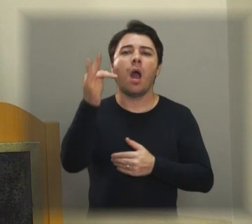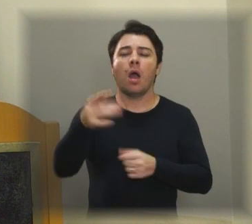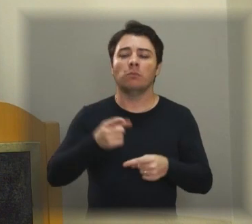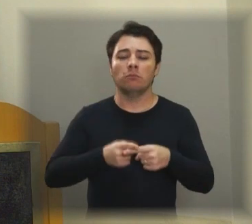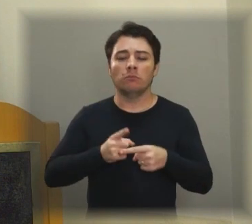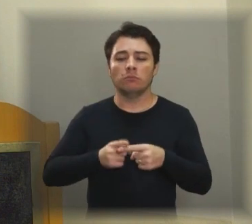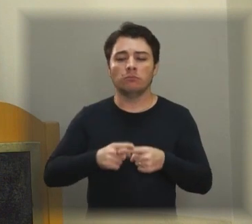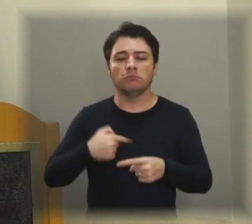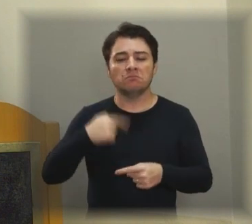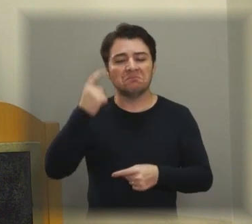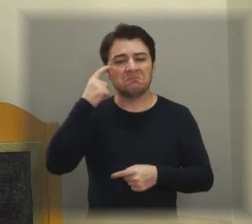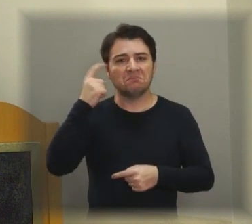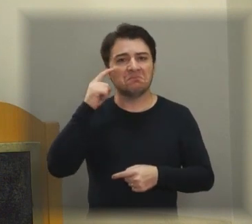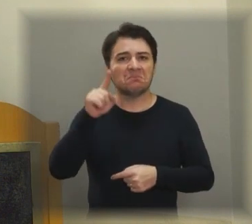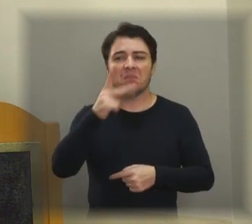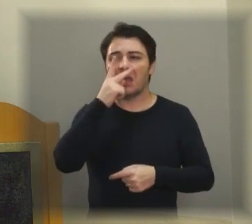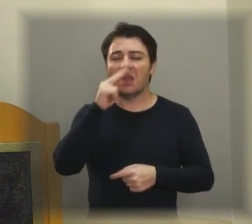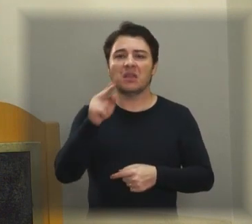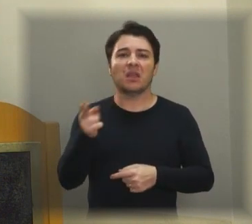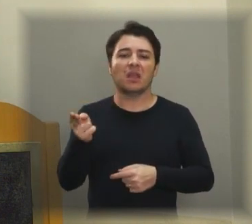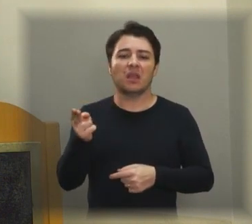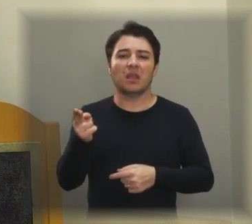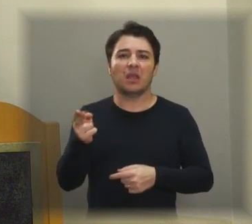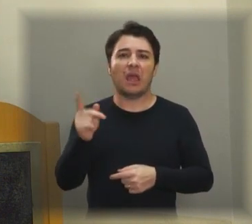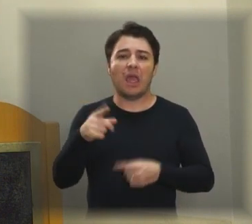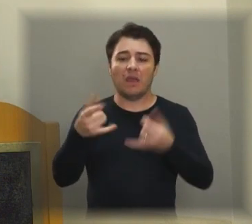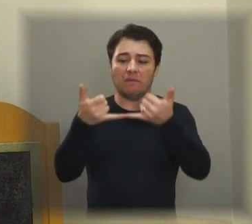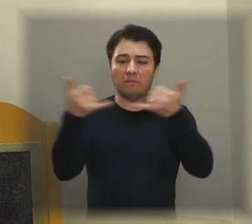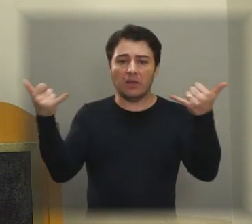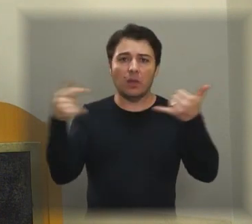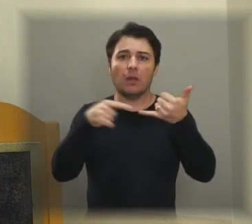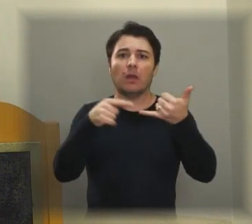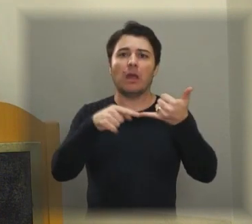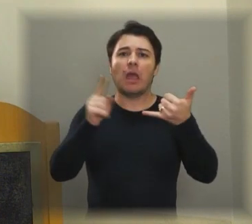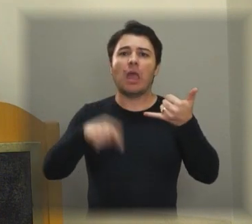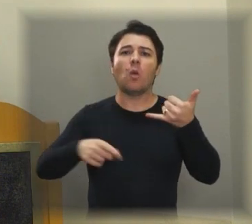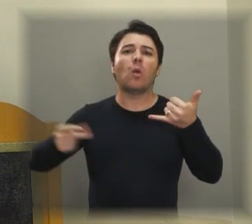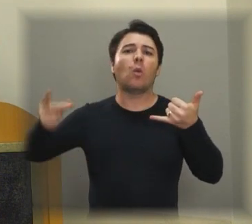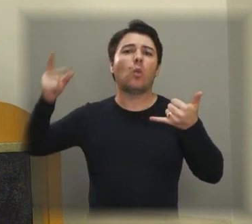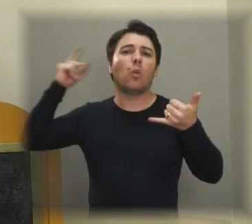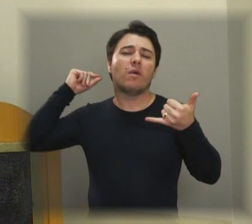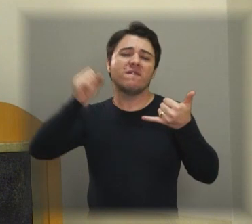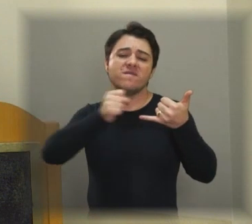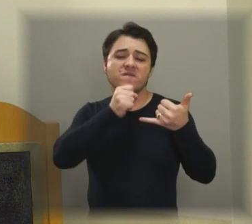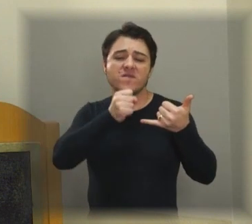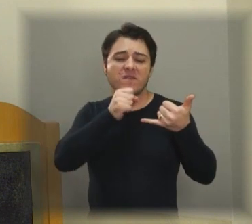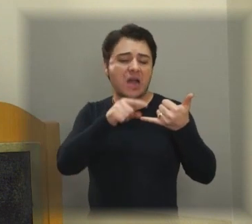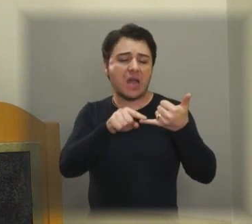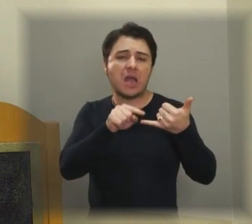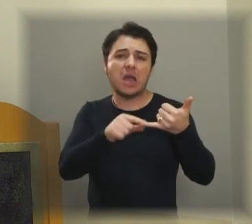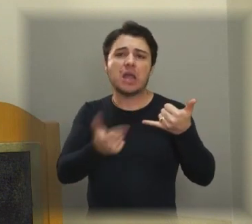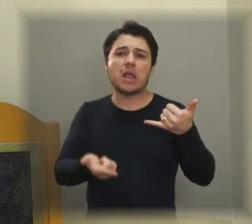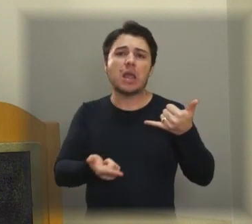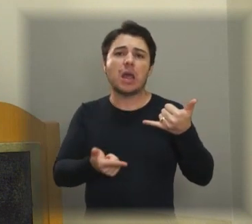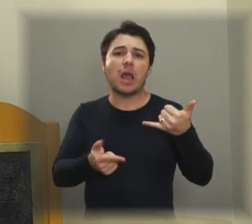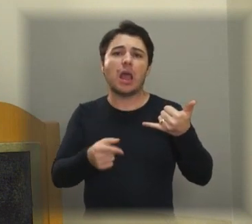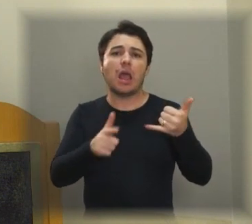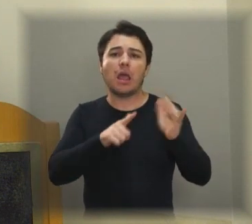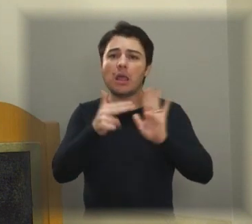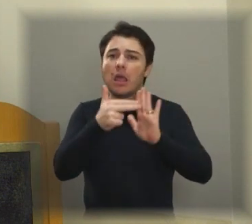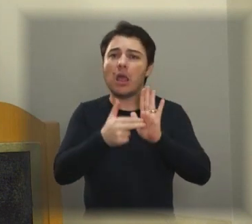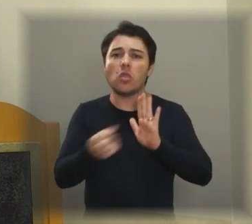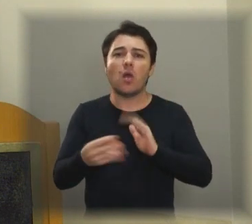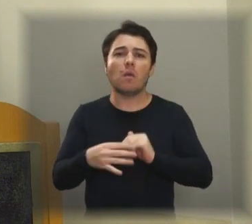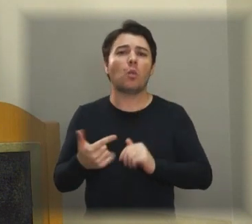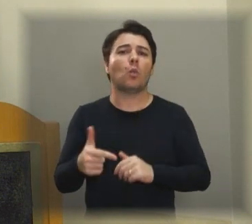porque a gente vê que uma parte ainda a gente vê que da Fiação é obsoleto aquela mais antiga não tá no no padrão mais